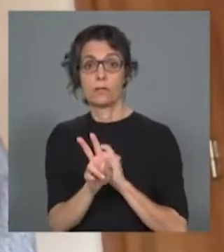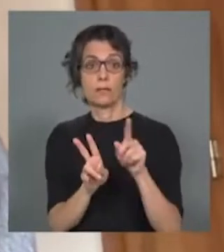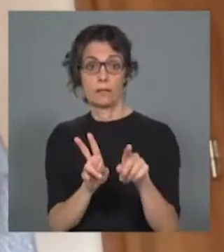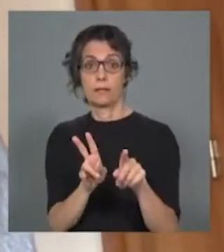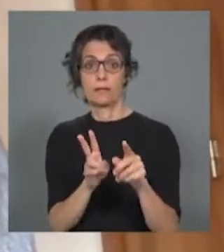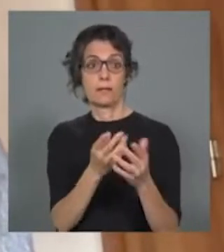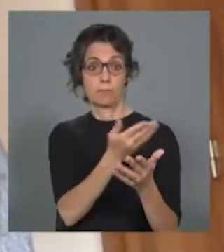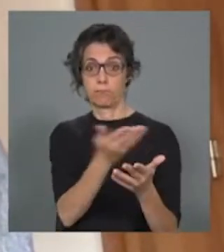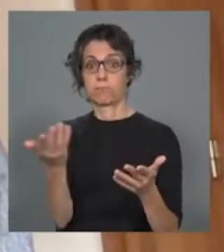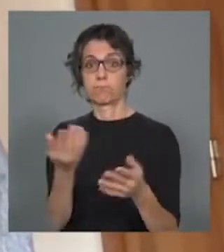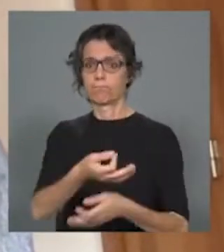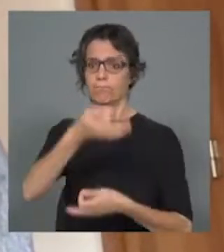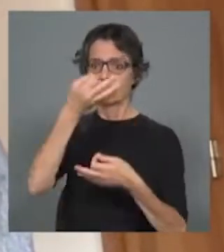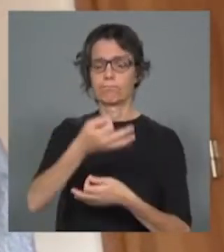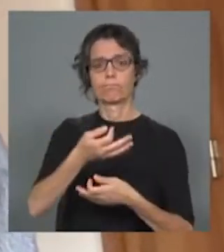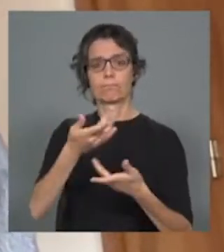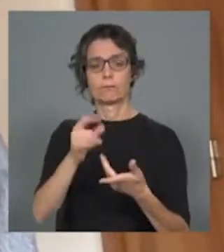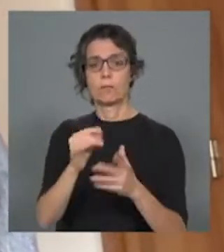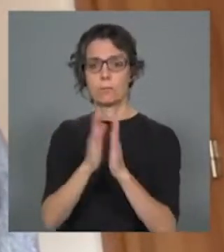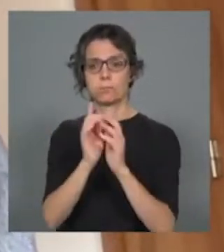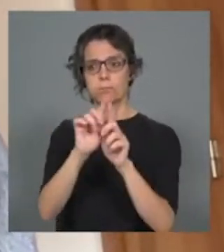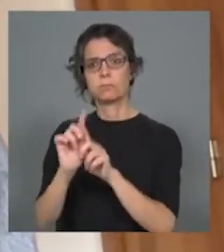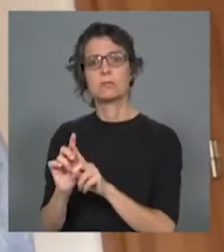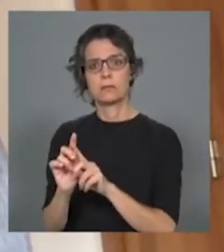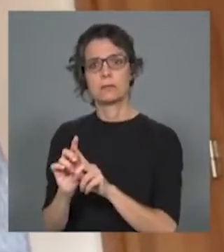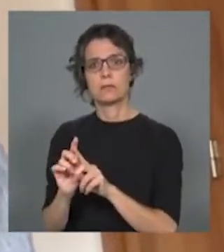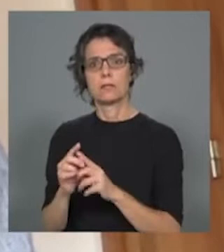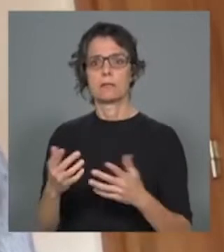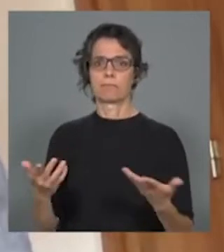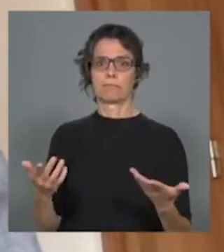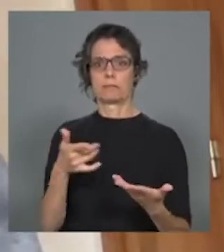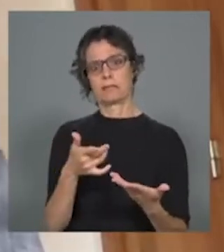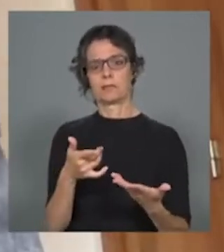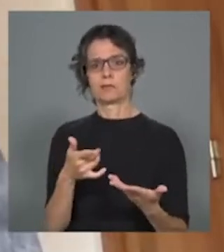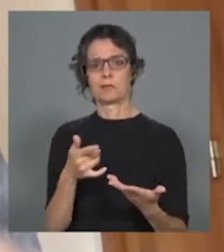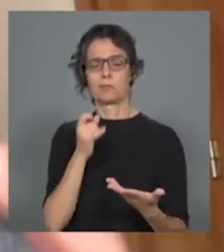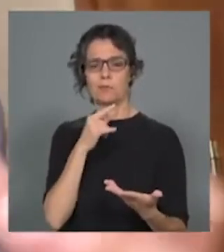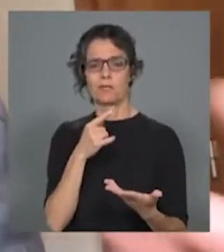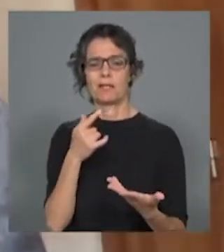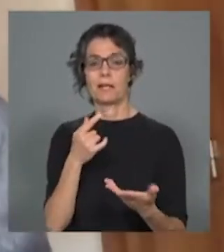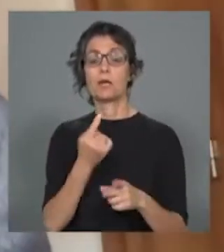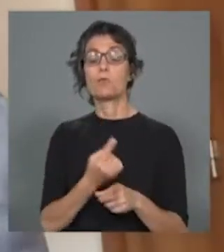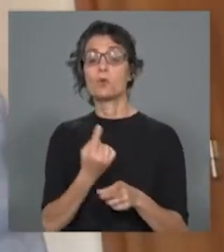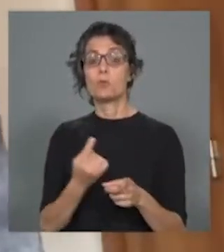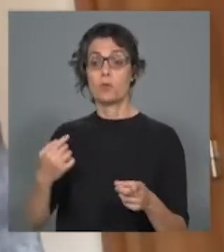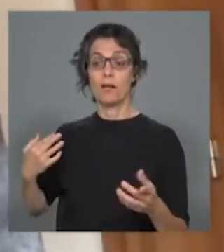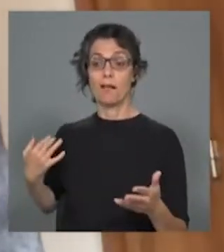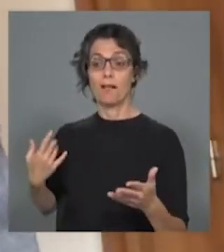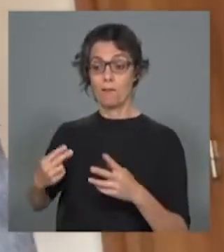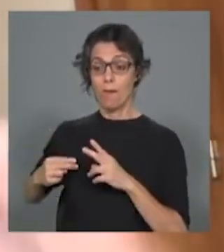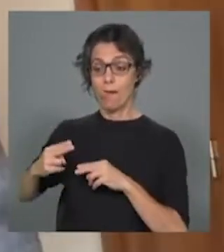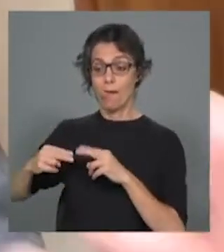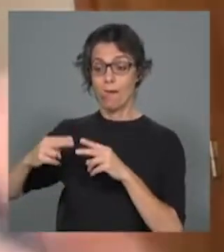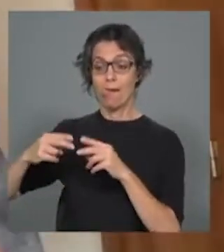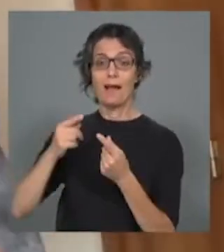momentos de celebração interreligiosa. Isso dificilmente teria sido possível se não tivéssemos esta construção de